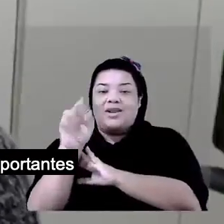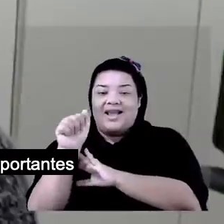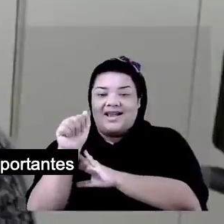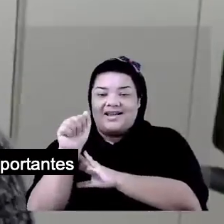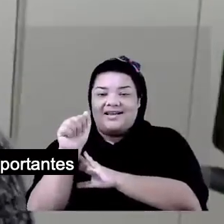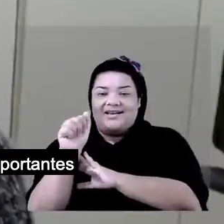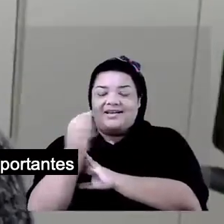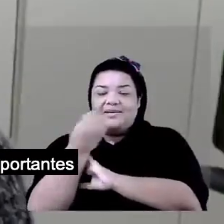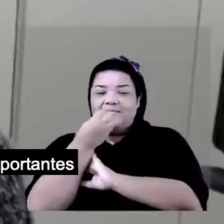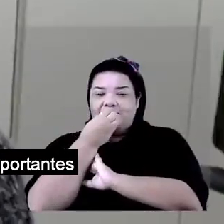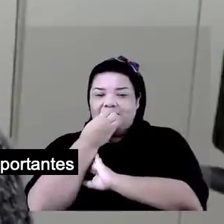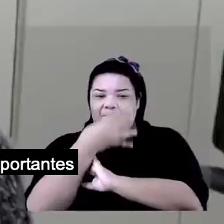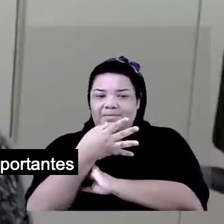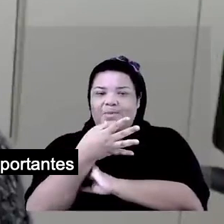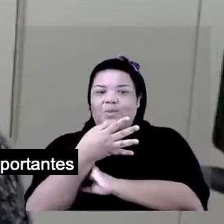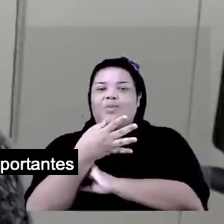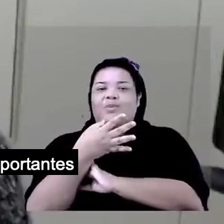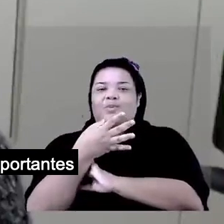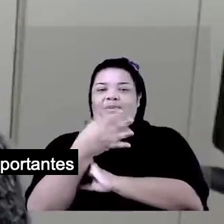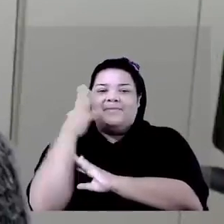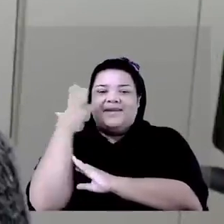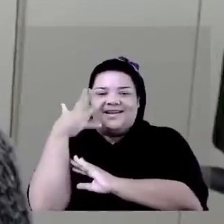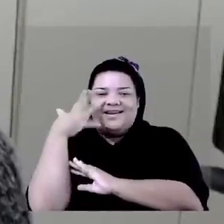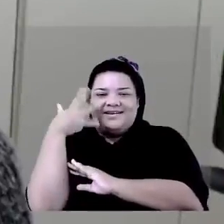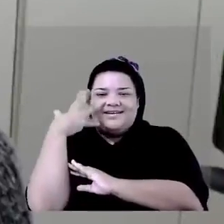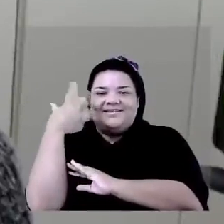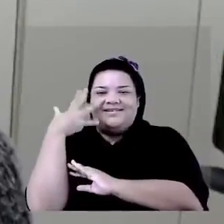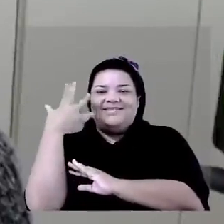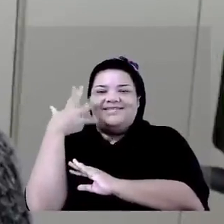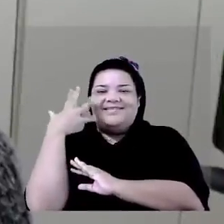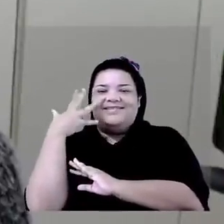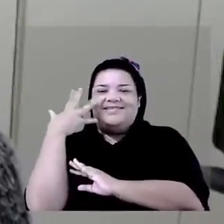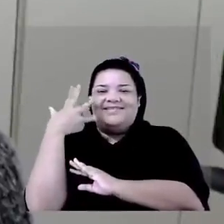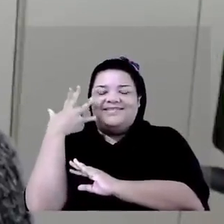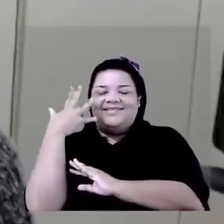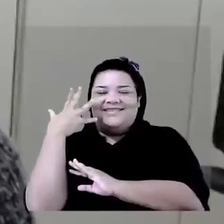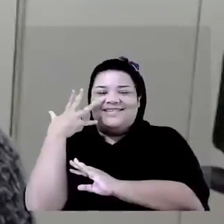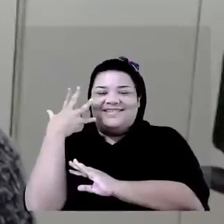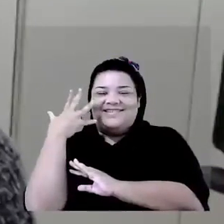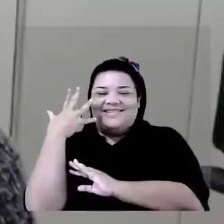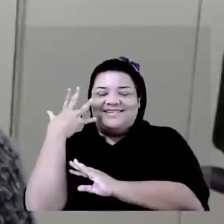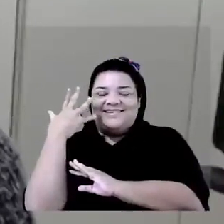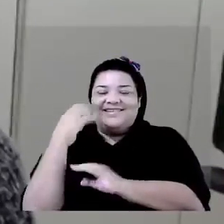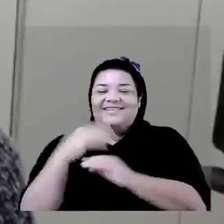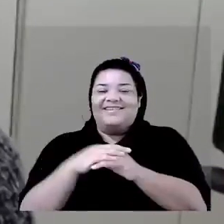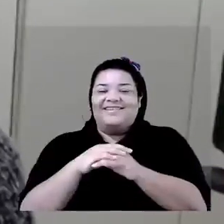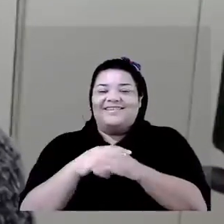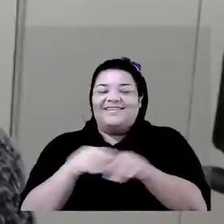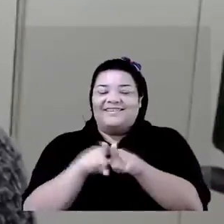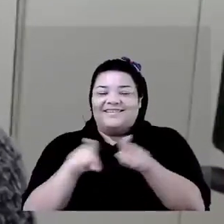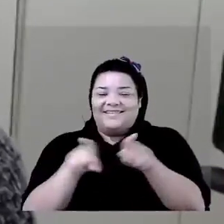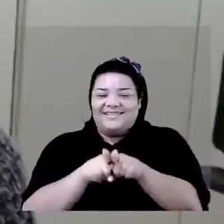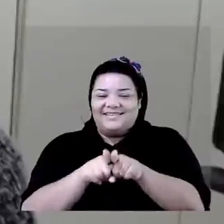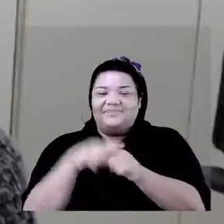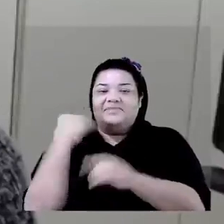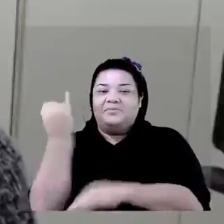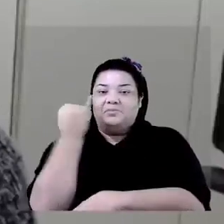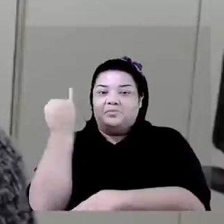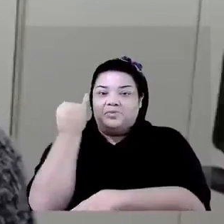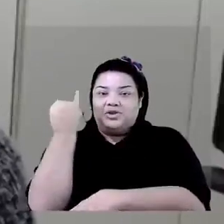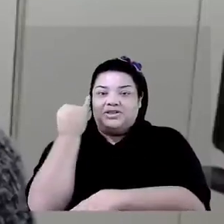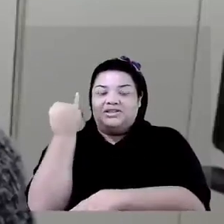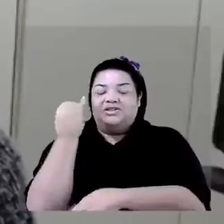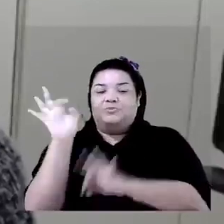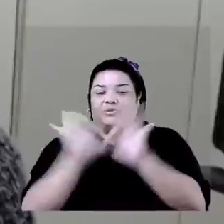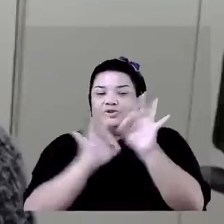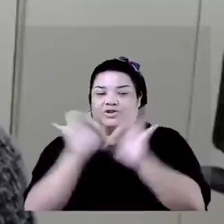essa apresentação, porque tem dados muito importantes para subsidiar realmente a adoção de projetos e ações